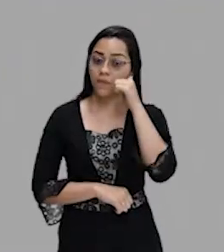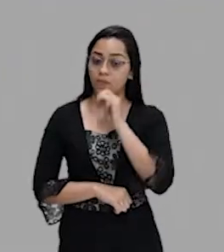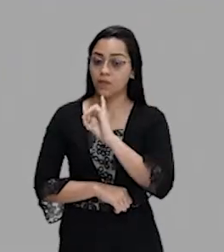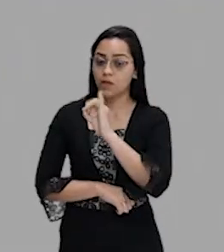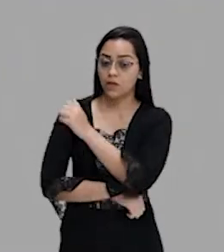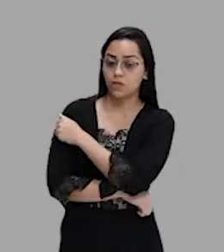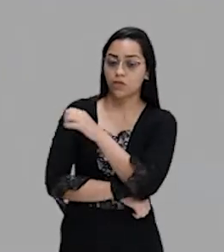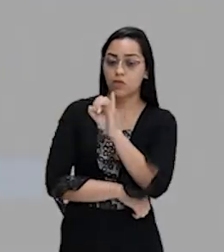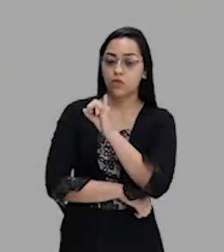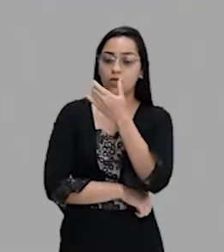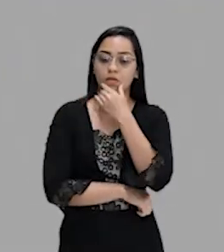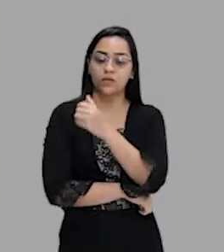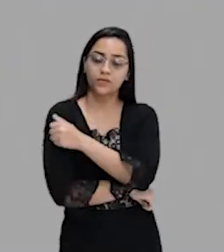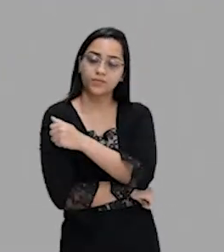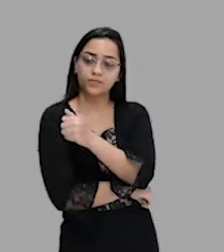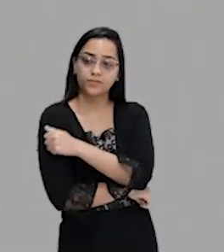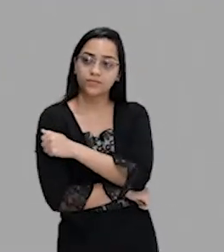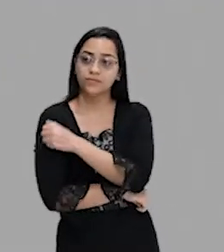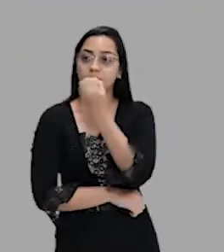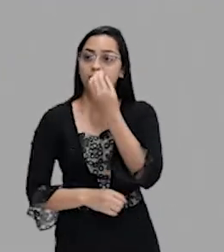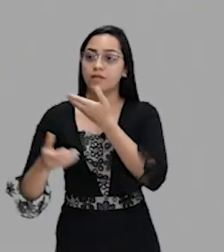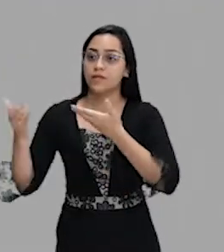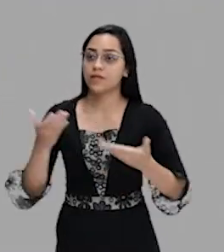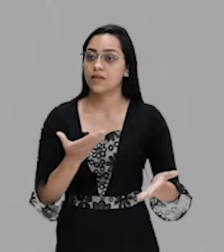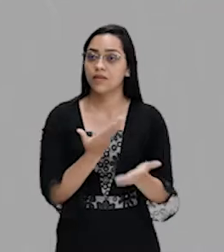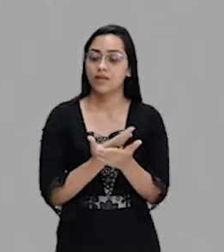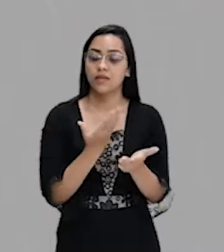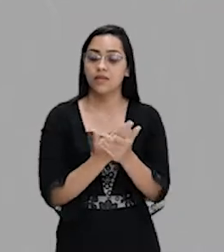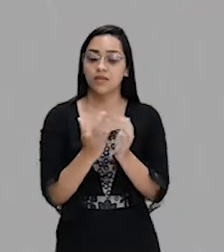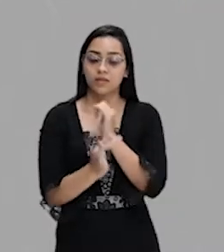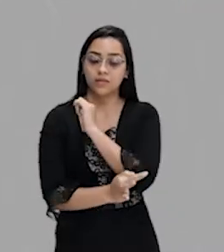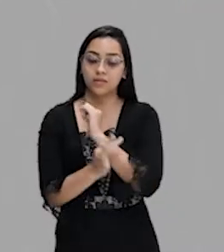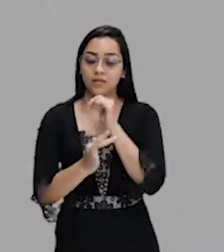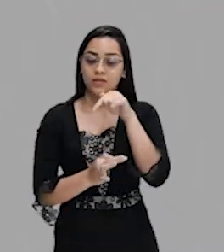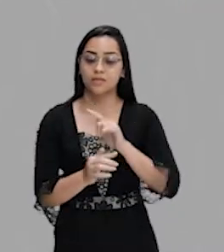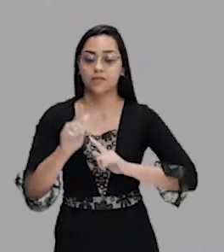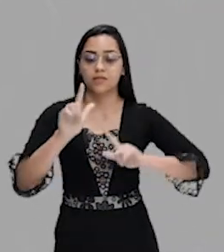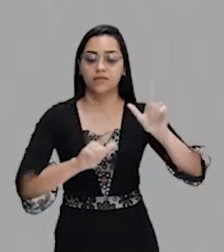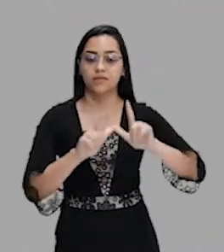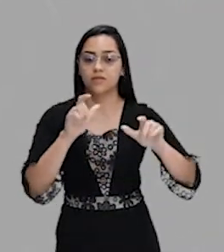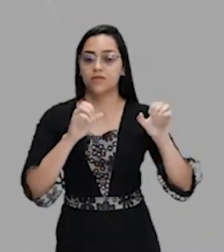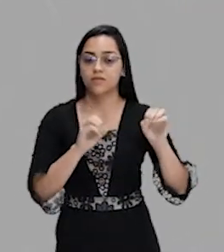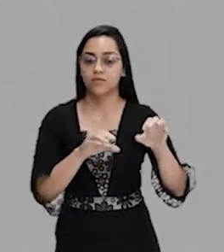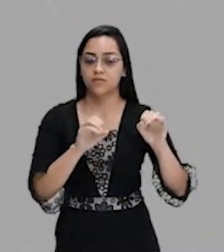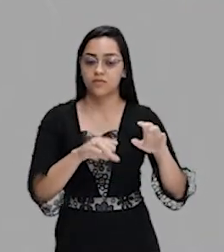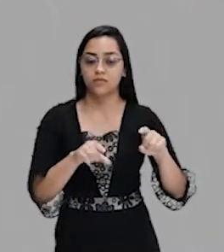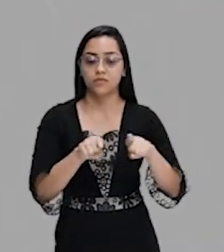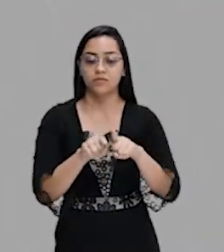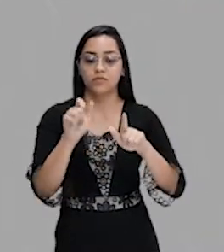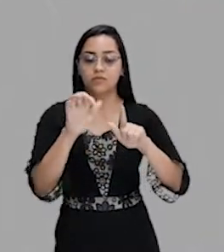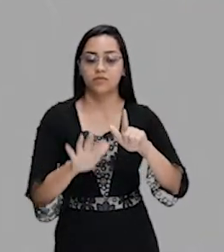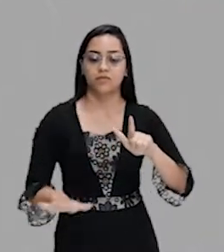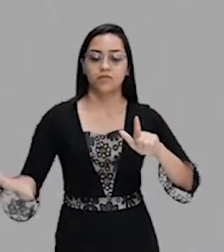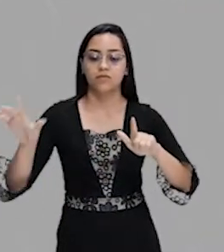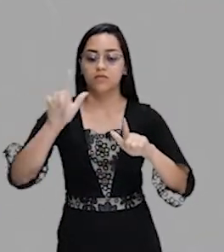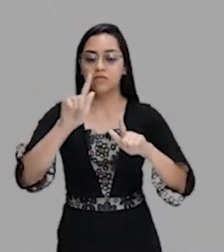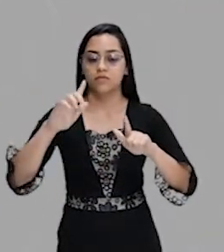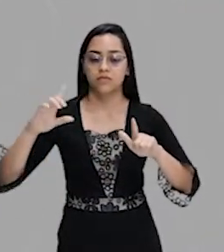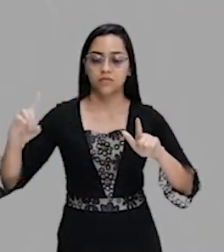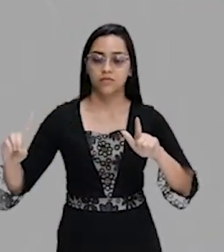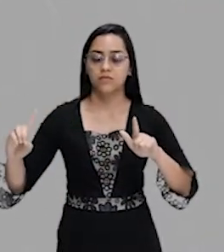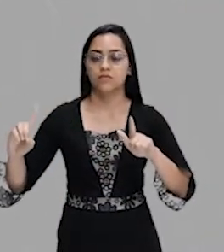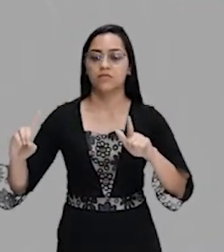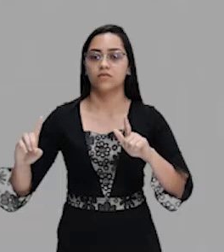Olá, aluna. Olá, aluno. Bem-vindo a mais uma aula de Física, aqui pela TV Educação e também pela plataforma Gonçalves